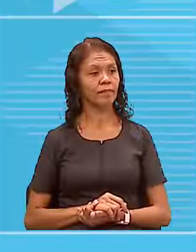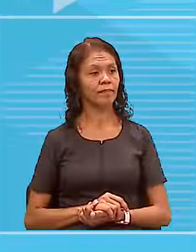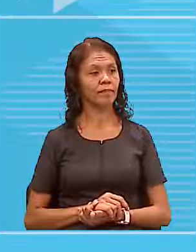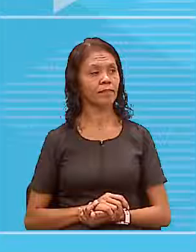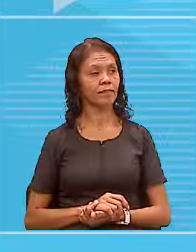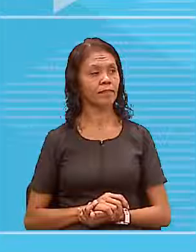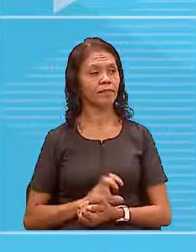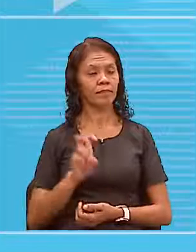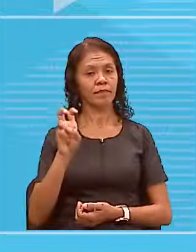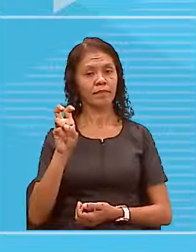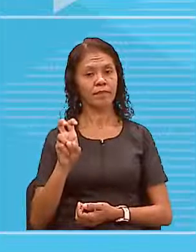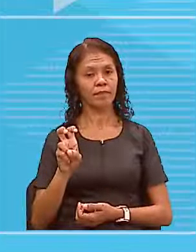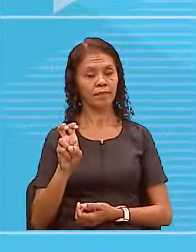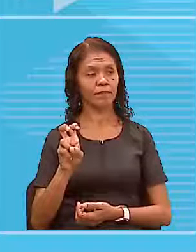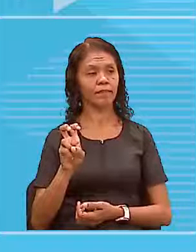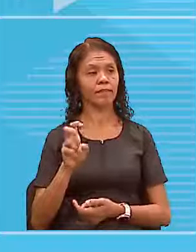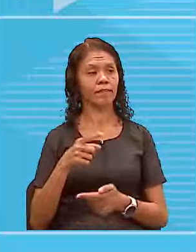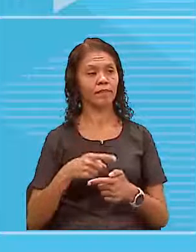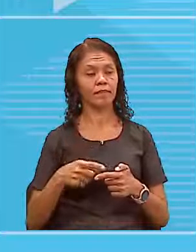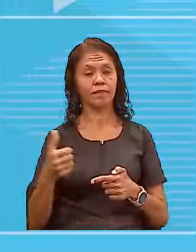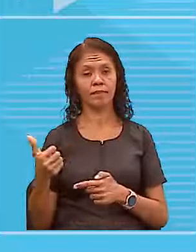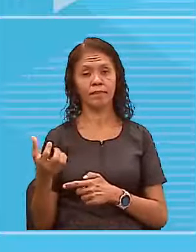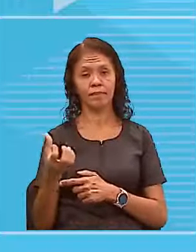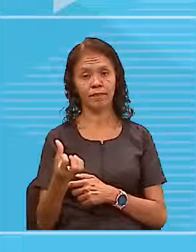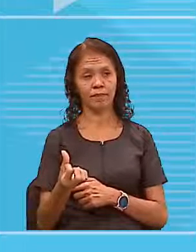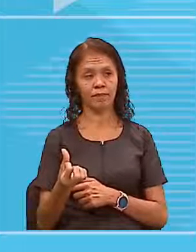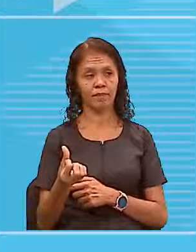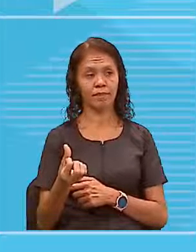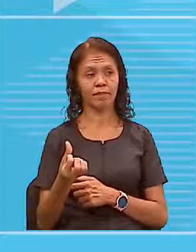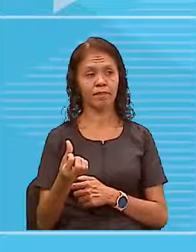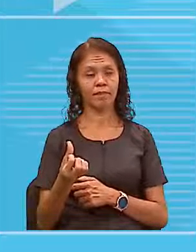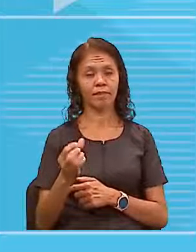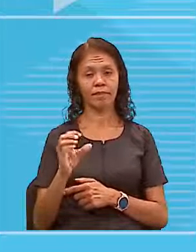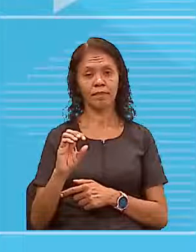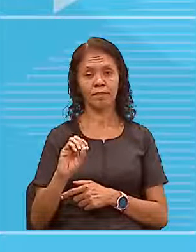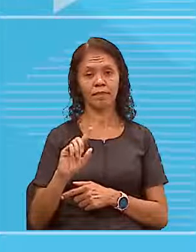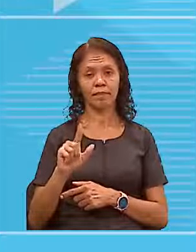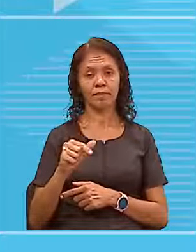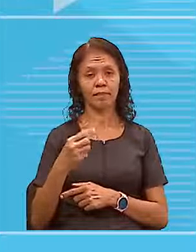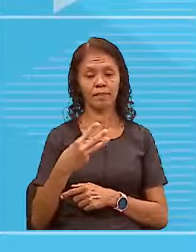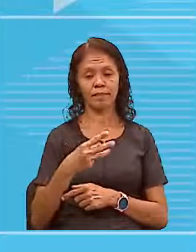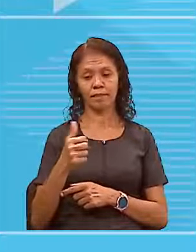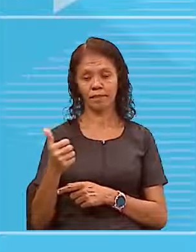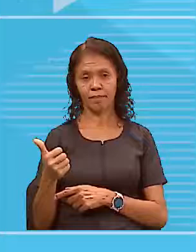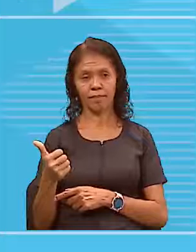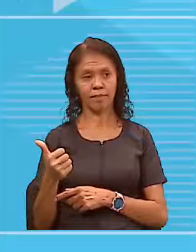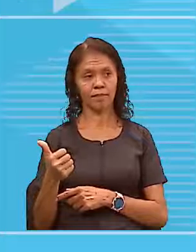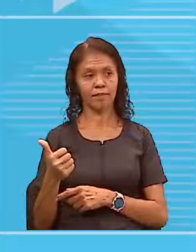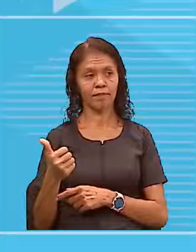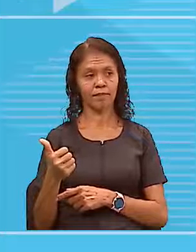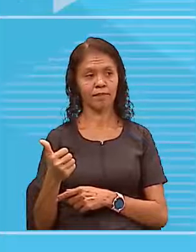Vezes 100%, dá 31%. 31